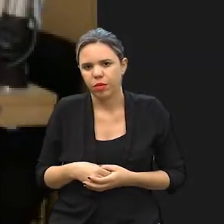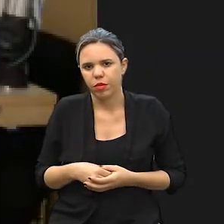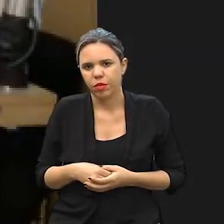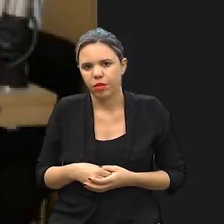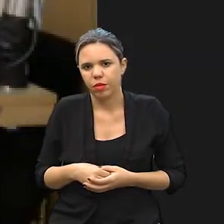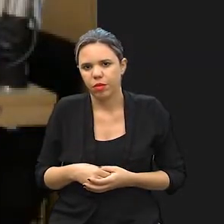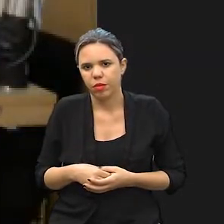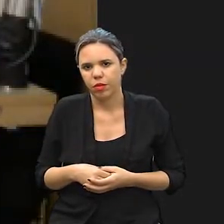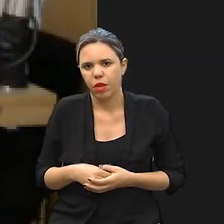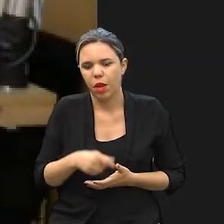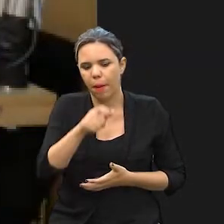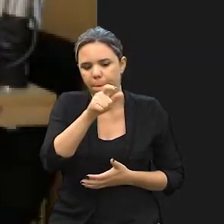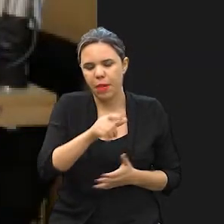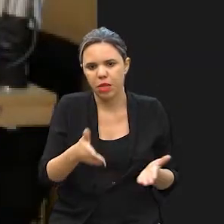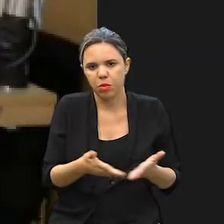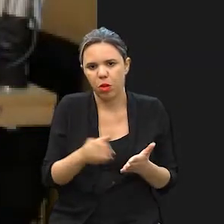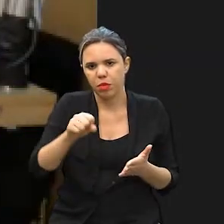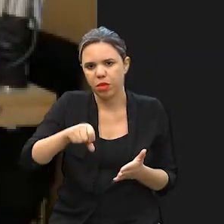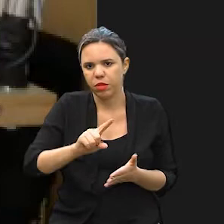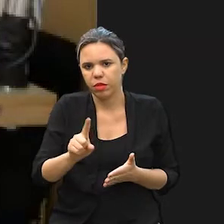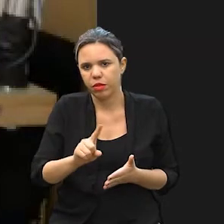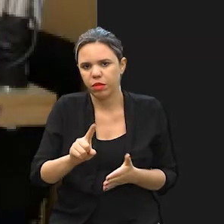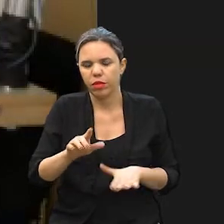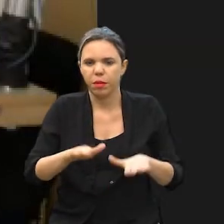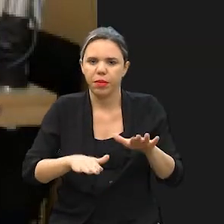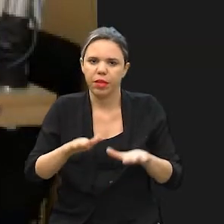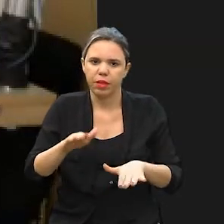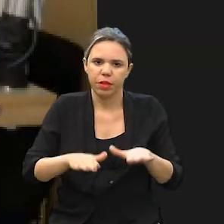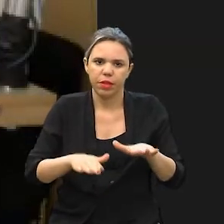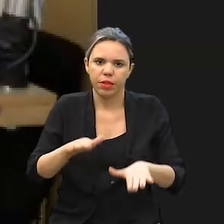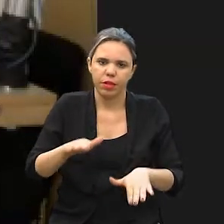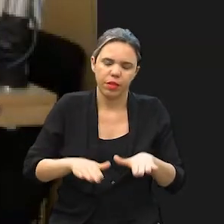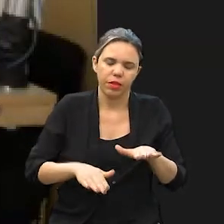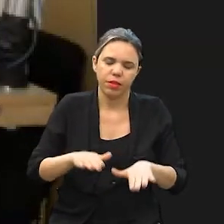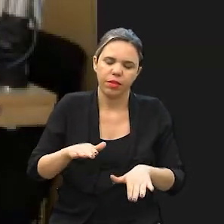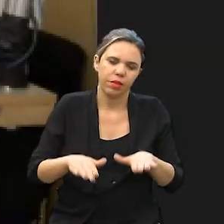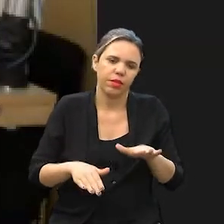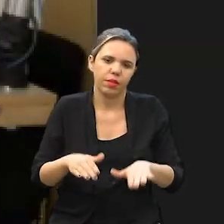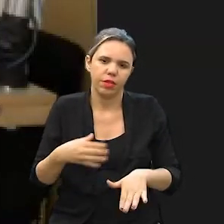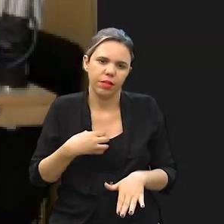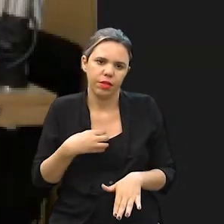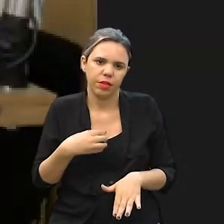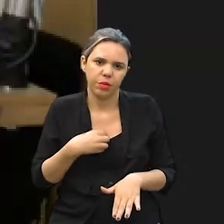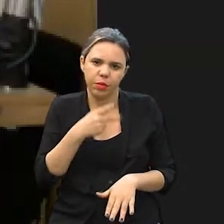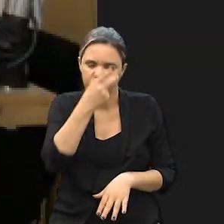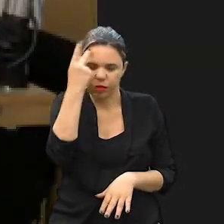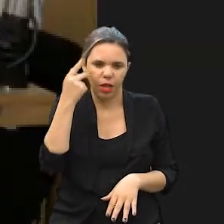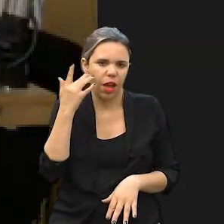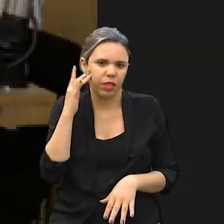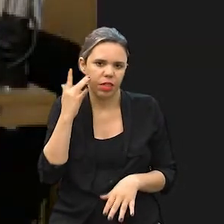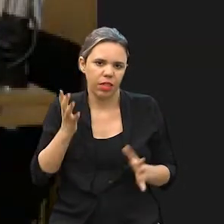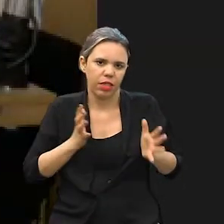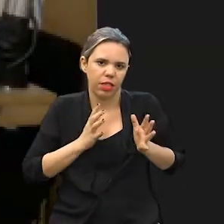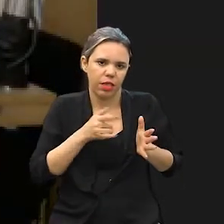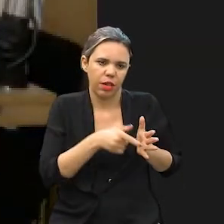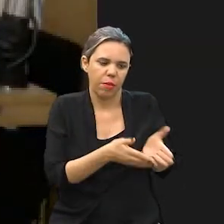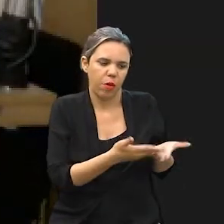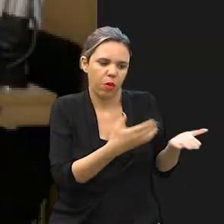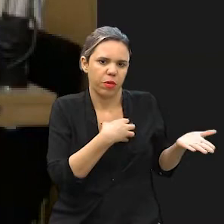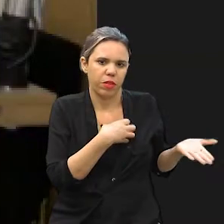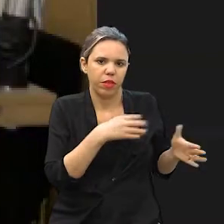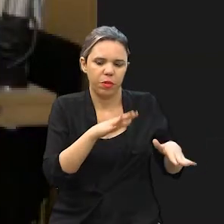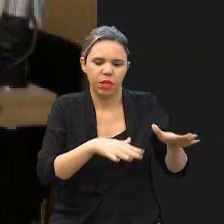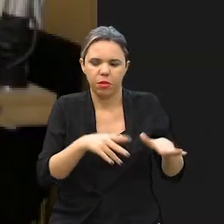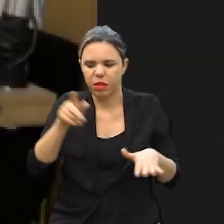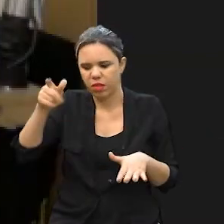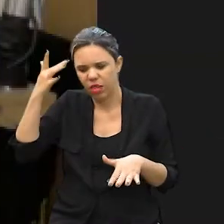A questão do ser pobre ou não ser pobre é muito relativa, porque tem gente que acha que é rico, mas é pobre.